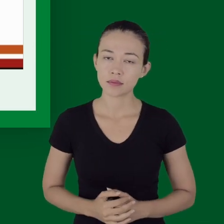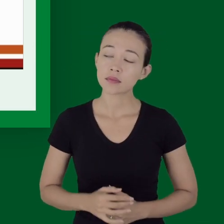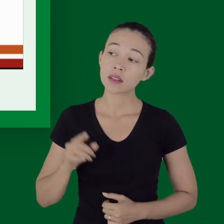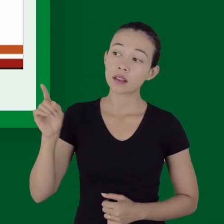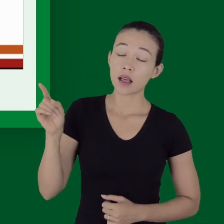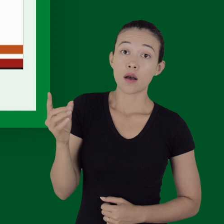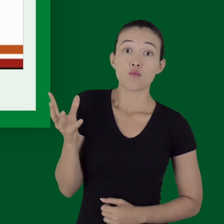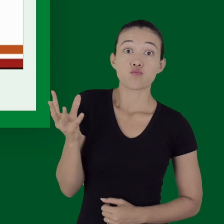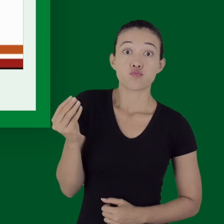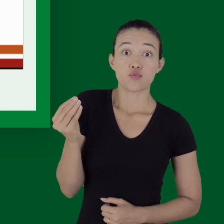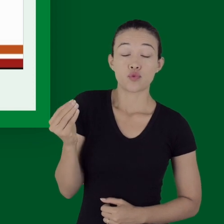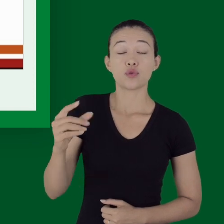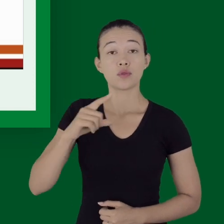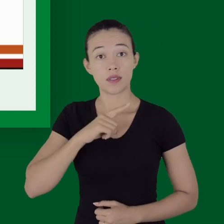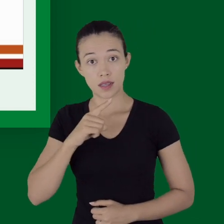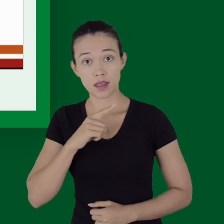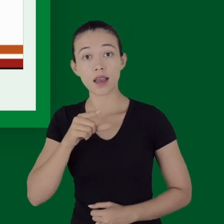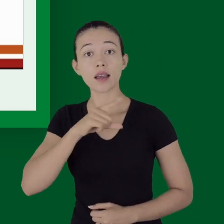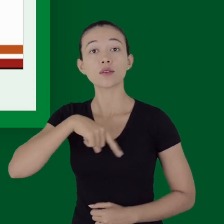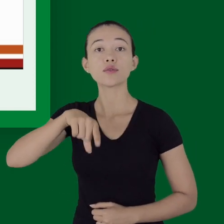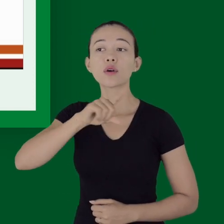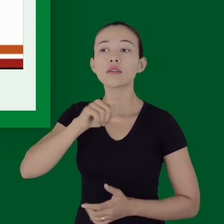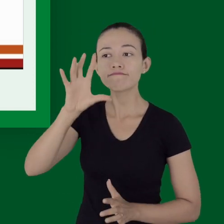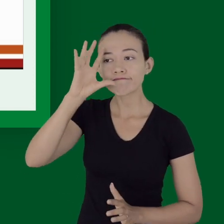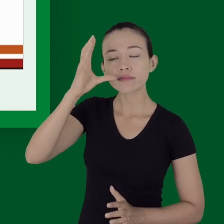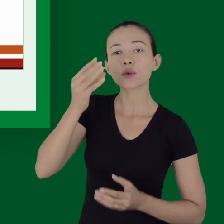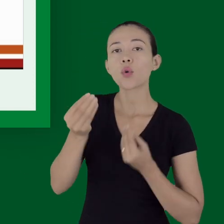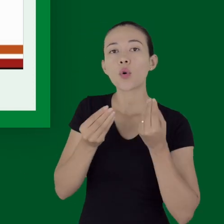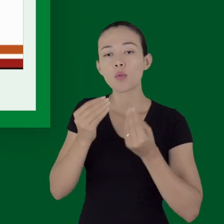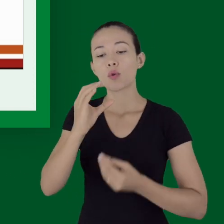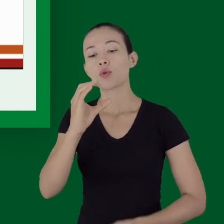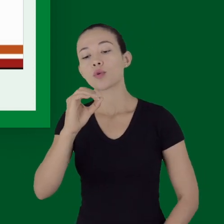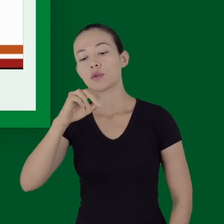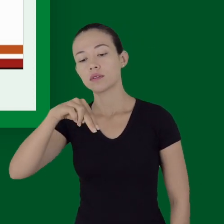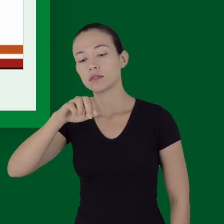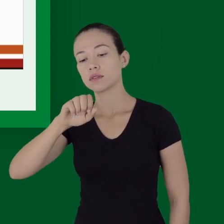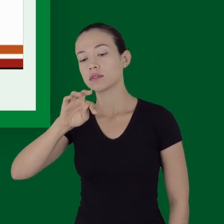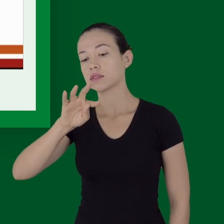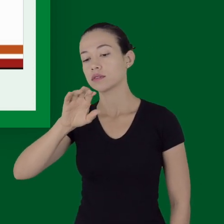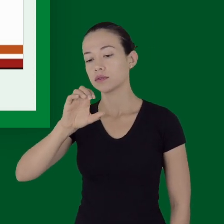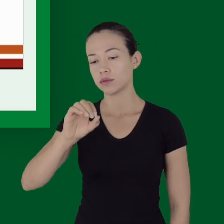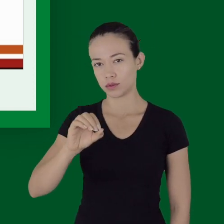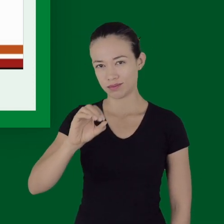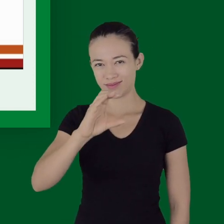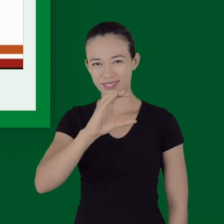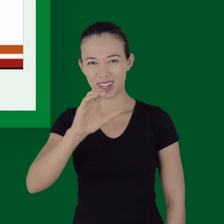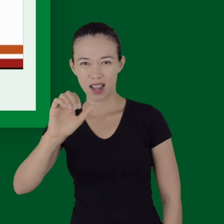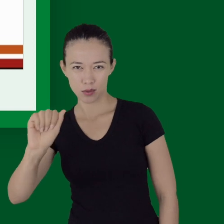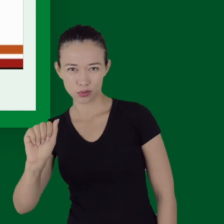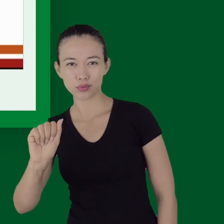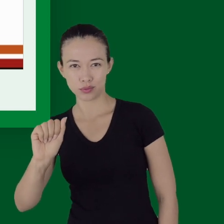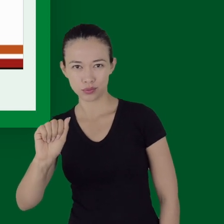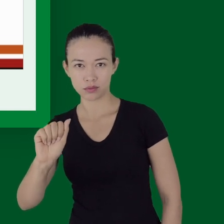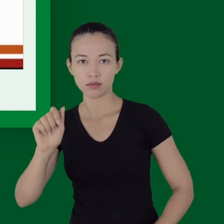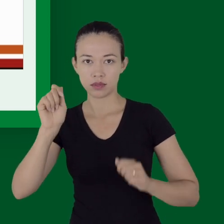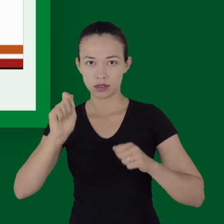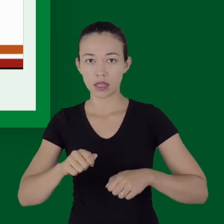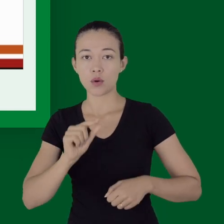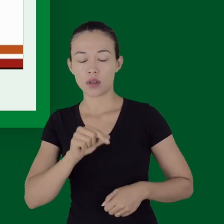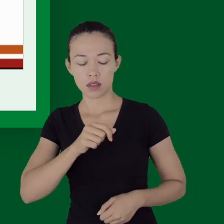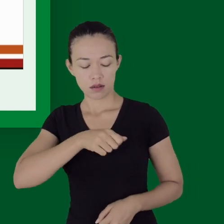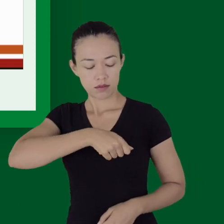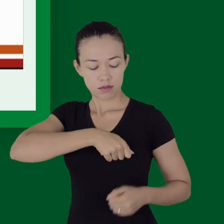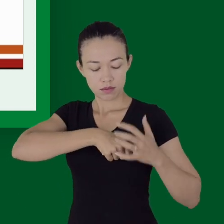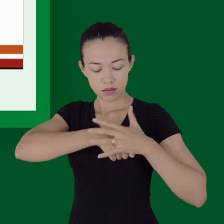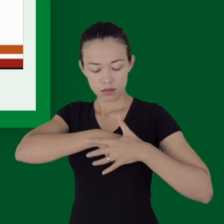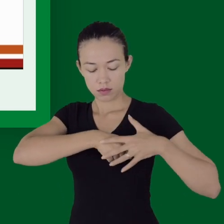Hipo ou hipercalemia, a gente vai corrigir a hiper, a gente corrige com gluconato de cálcio, a princípio, que a gente